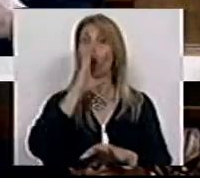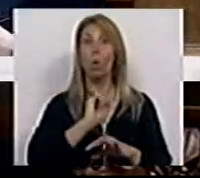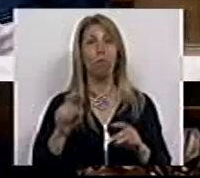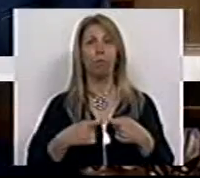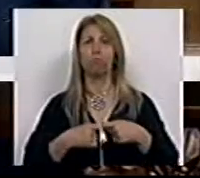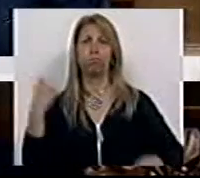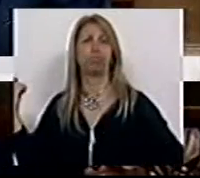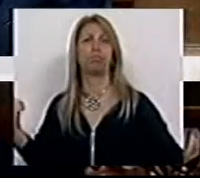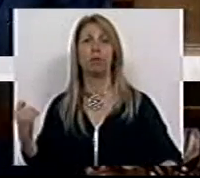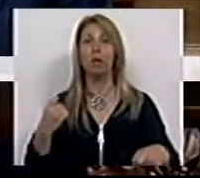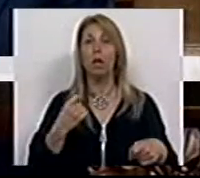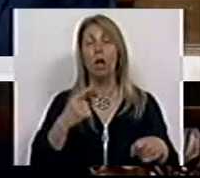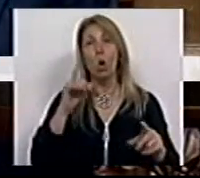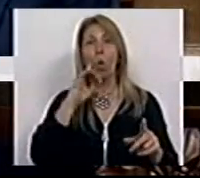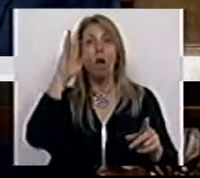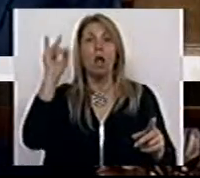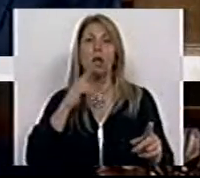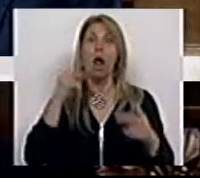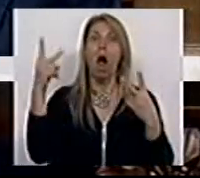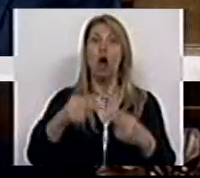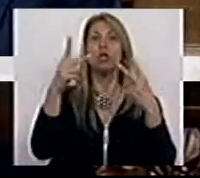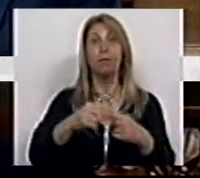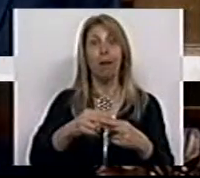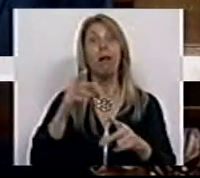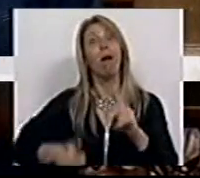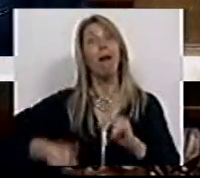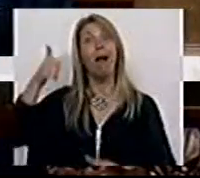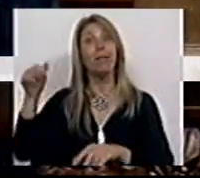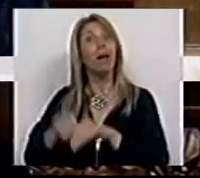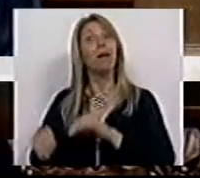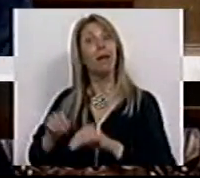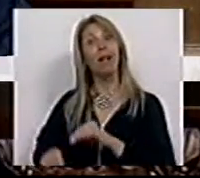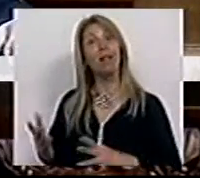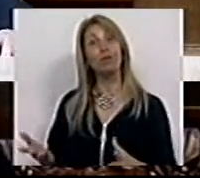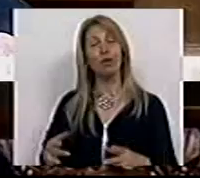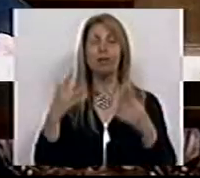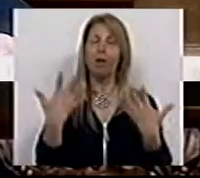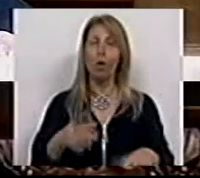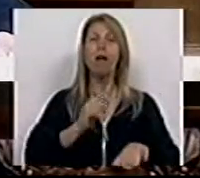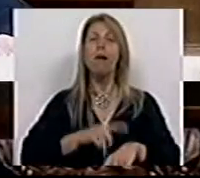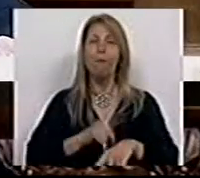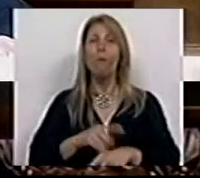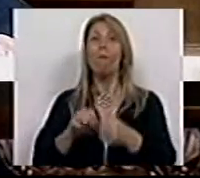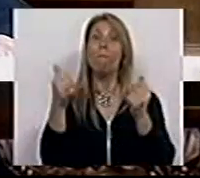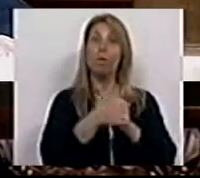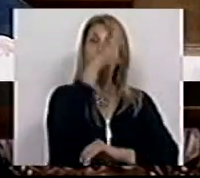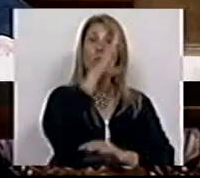alinhado com a doutrina austeritária ganhou as eleições. É este momento de mudança que os